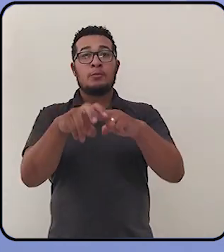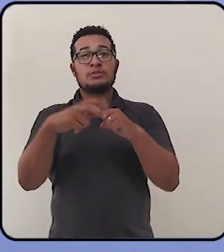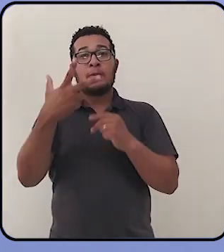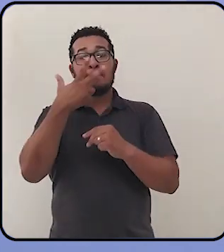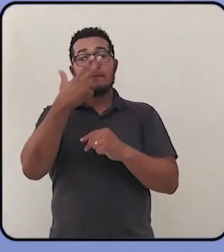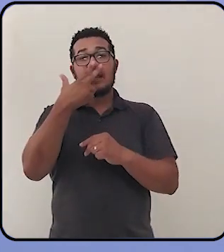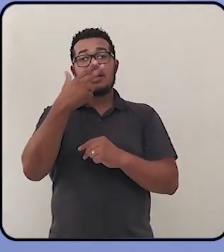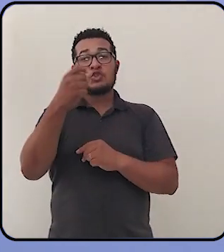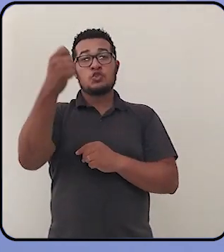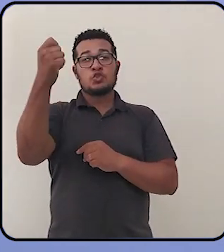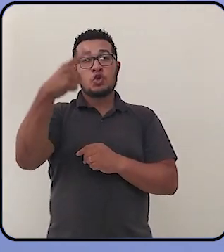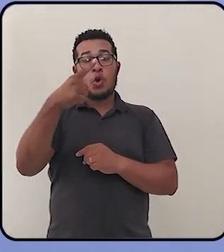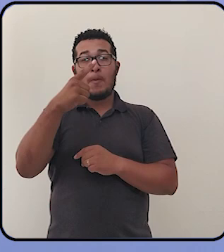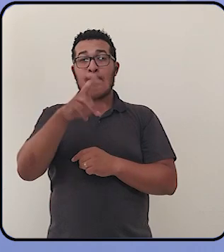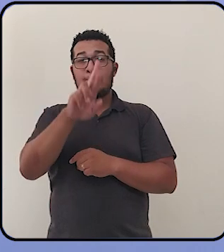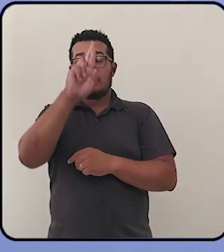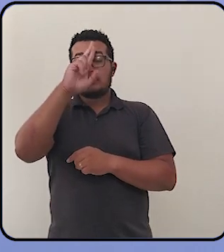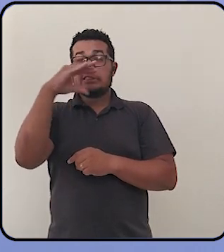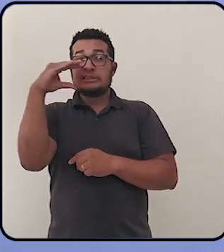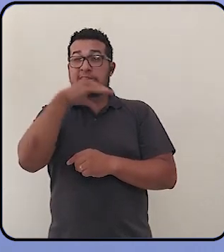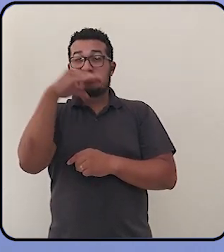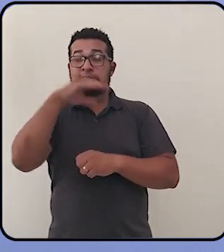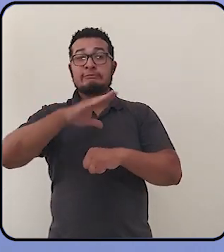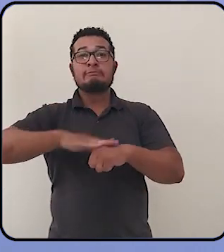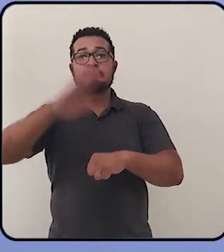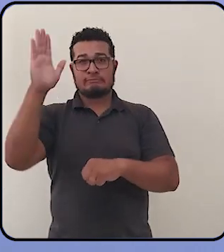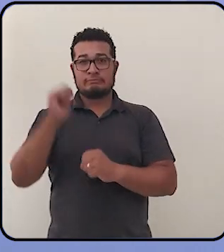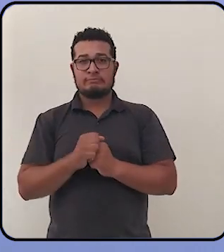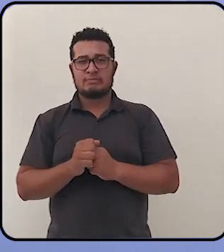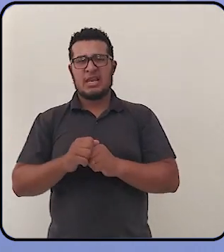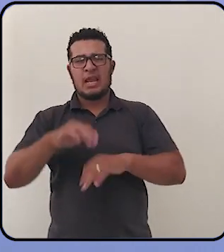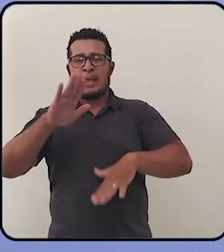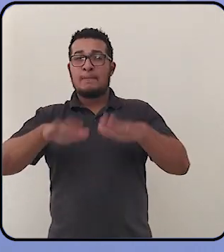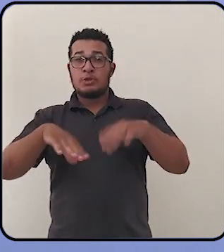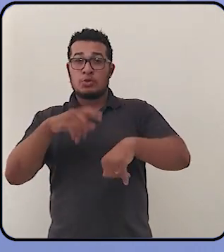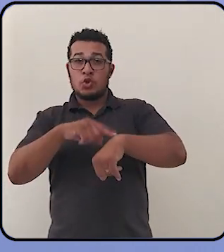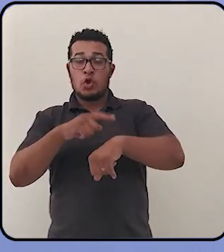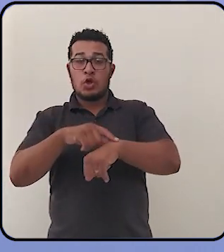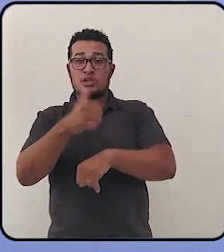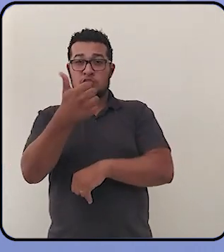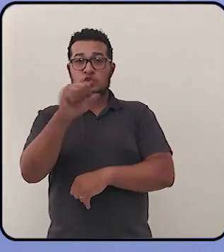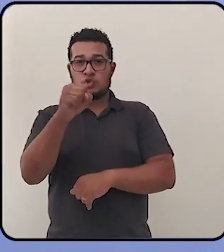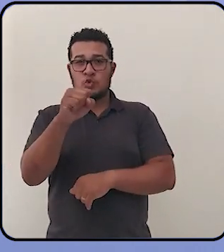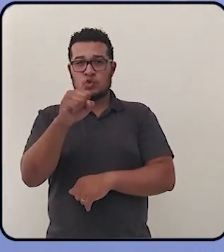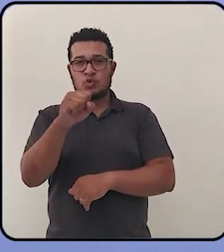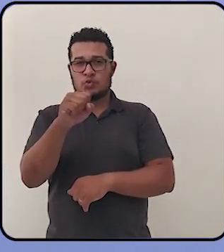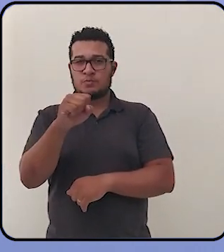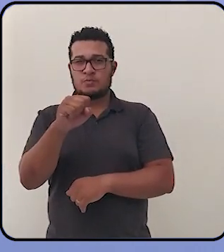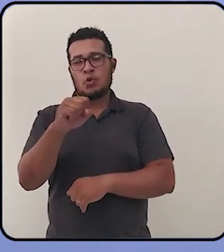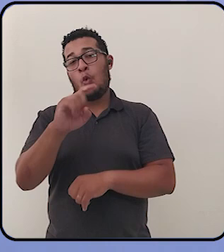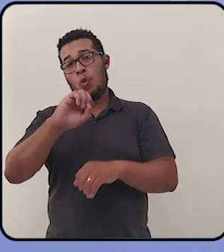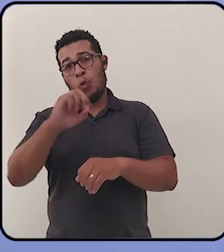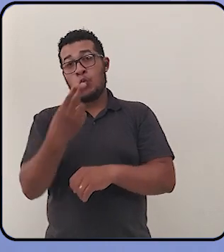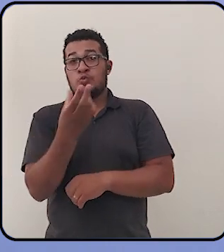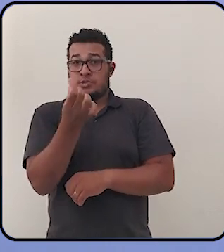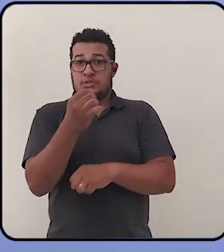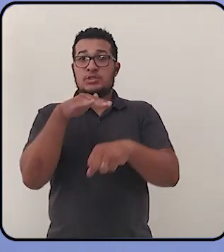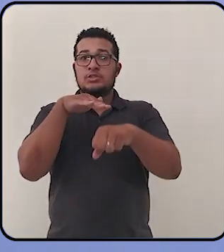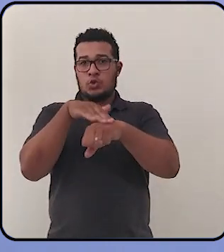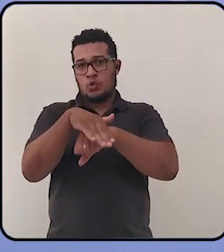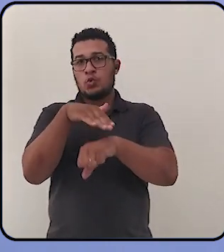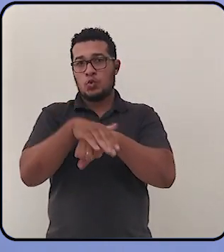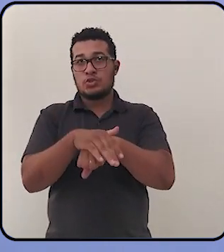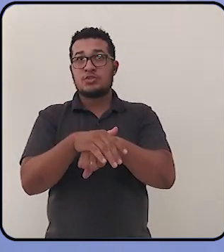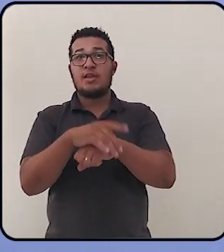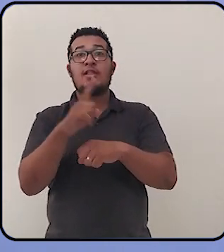que o Sol do meio-dia ele é mais quente. E por volta das 18 horas, o Sol vai estar